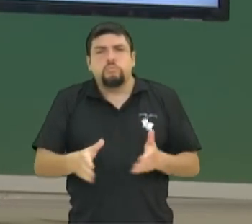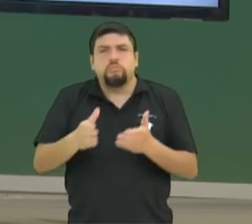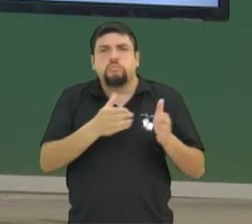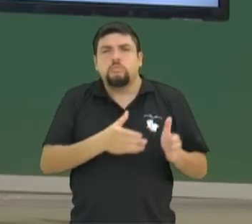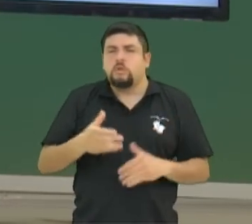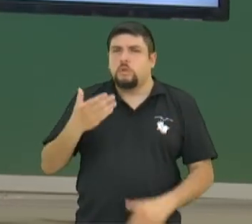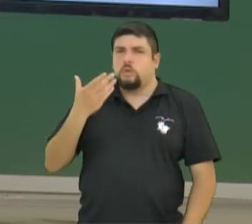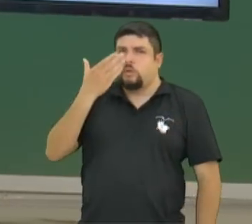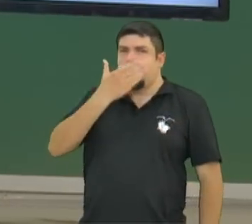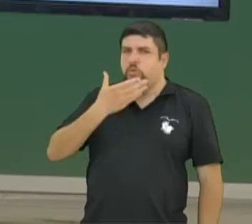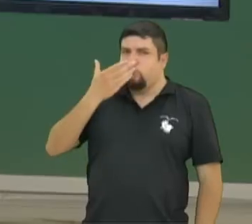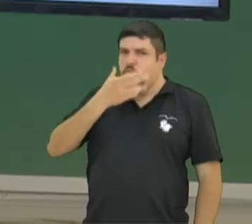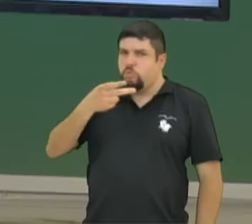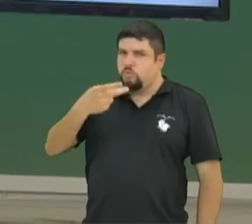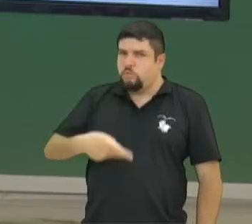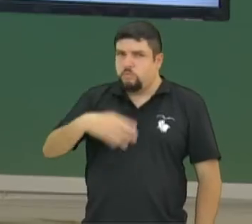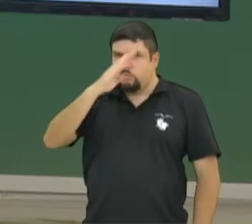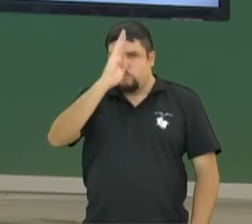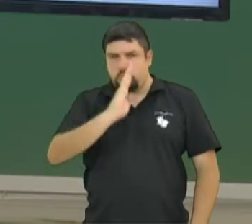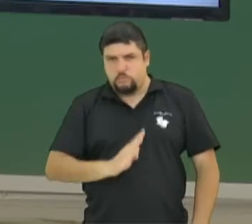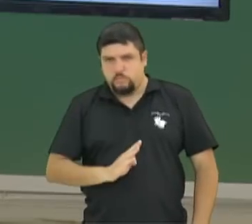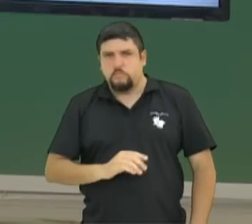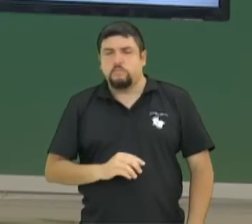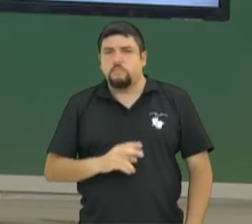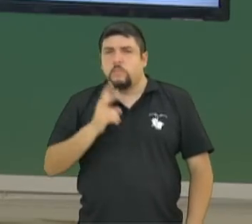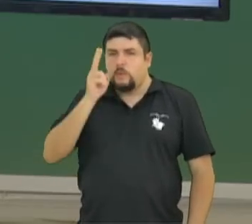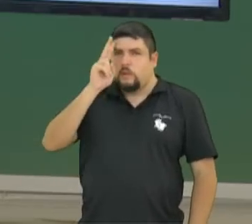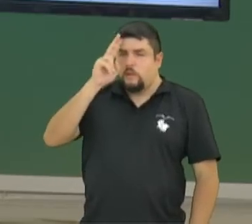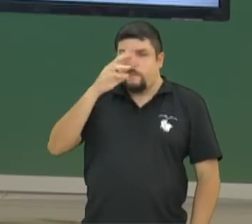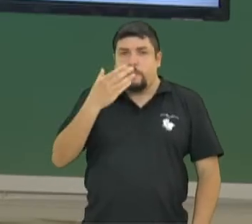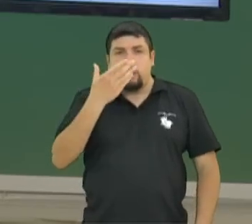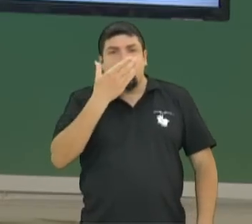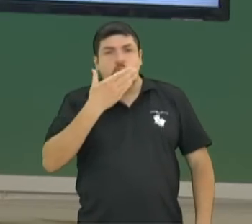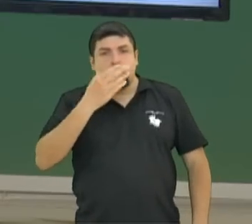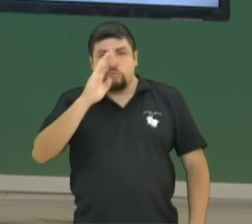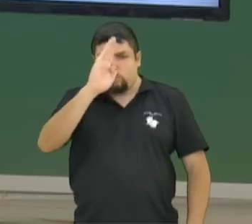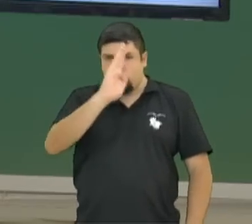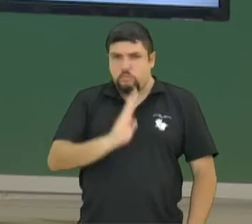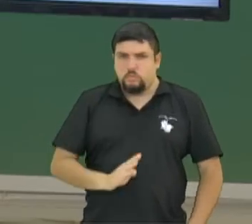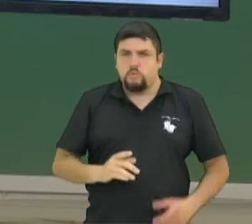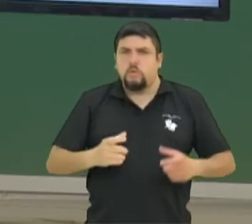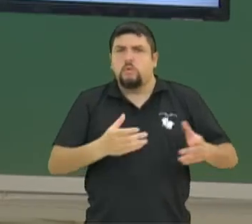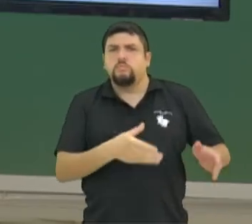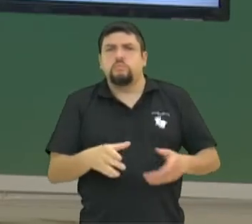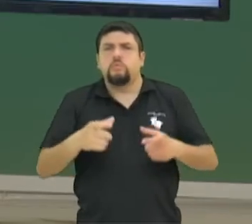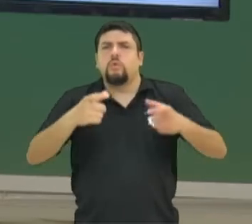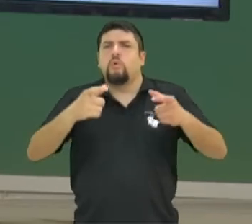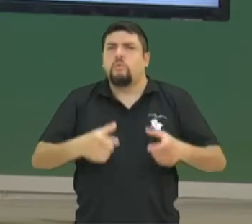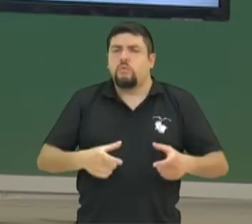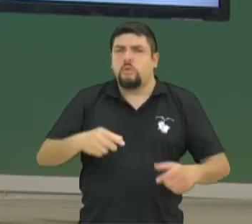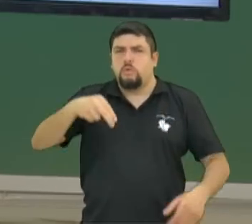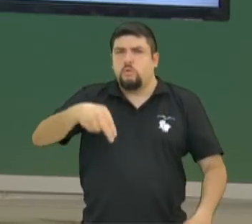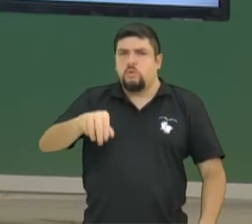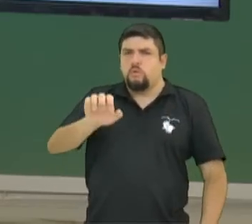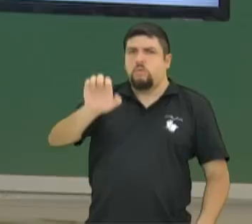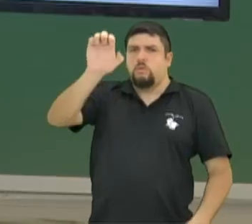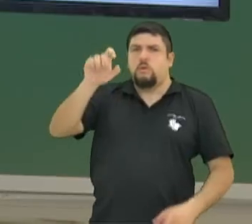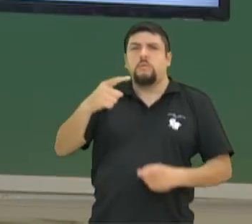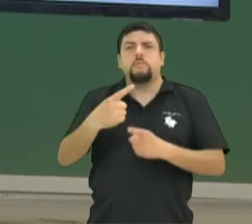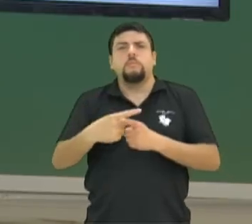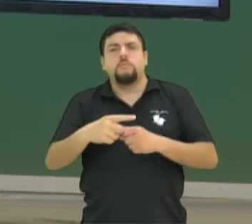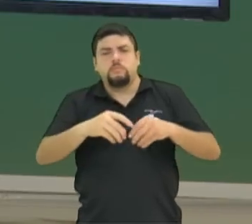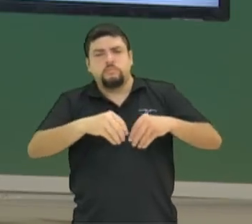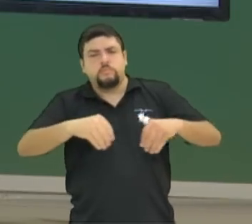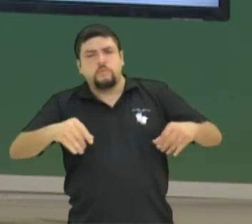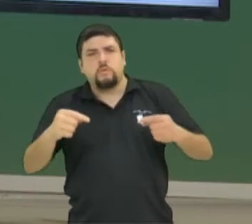Brasil. E vale lembrar que o açúcar aqui no Brasil foi produzido no Nordeste, devido ao clima favorável, ao solo